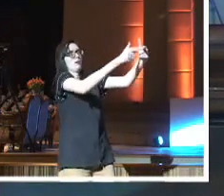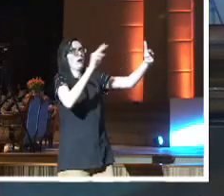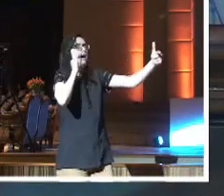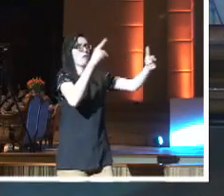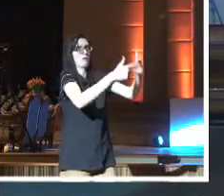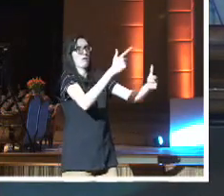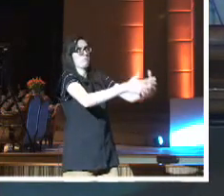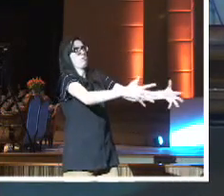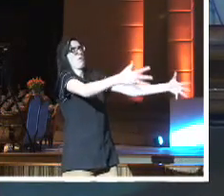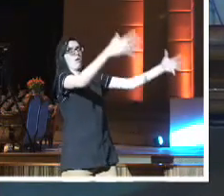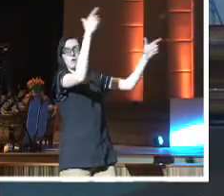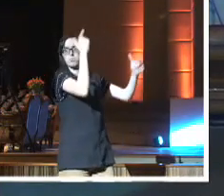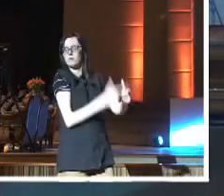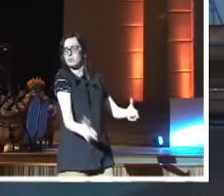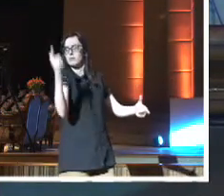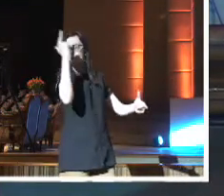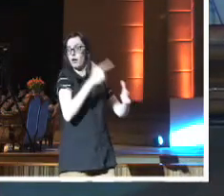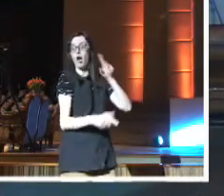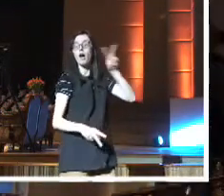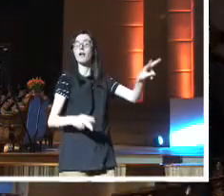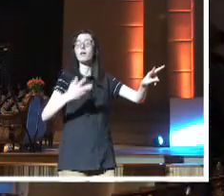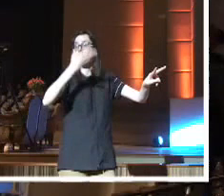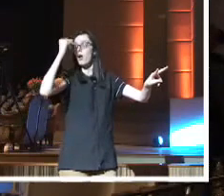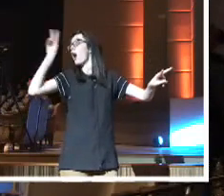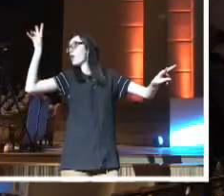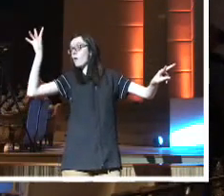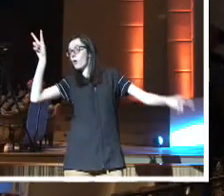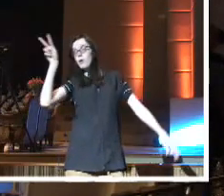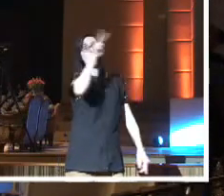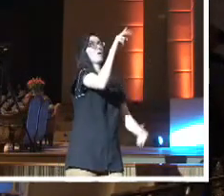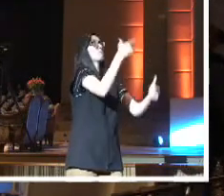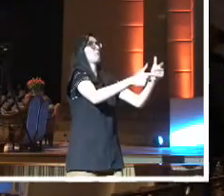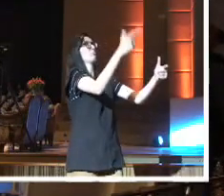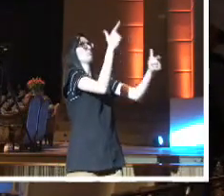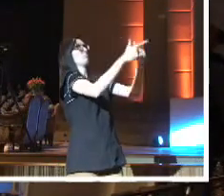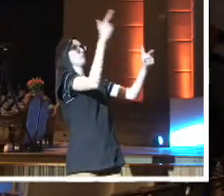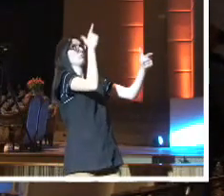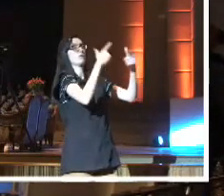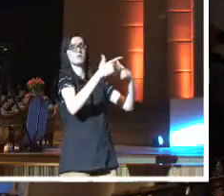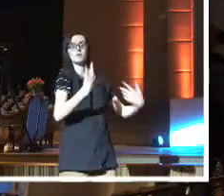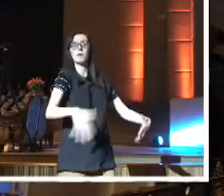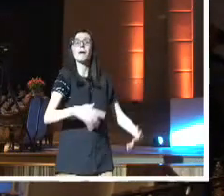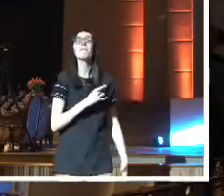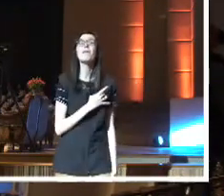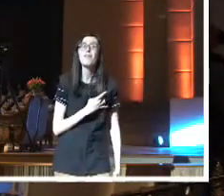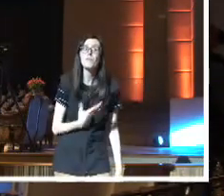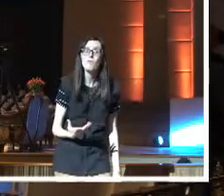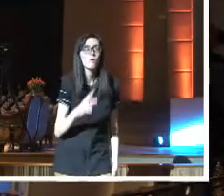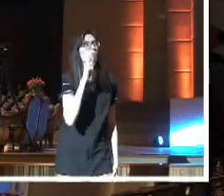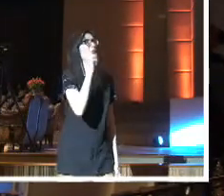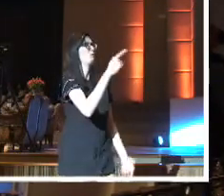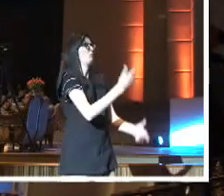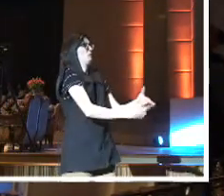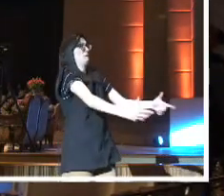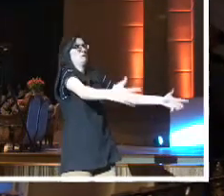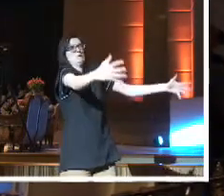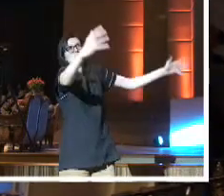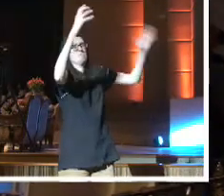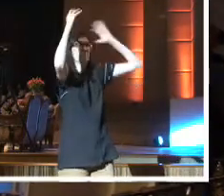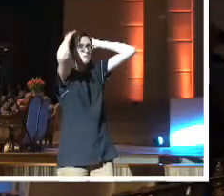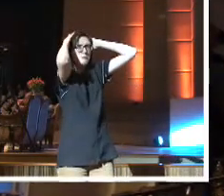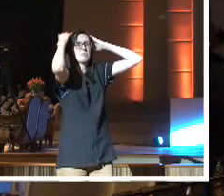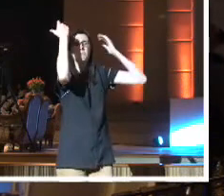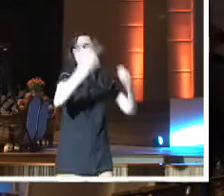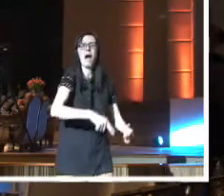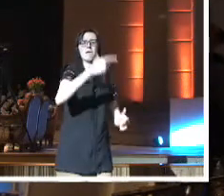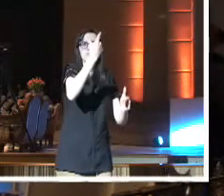eles. Não é assim? E a gente vai ficando morrendo de medo. A gente olha para aquilo, aquilo parece gigante, cada vez maior,